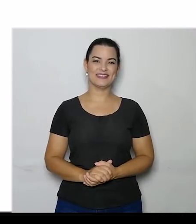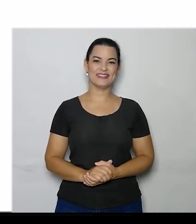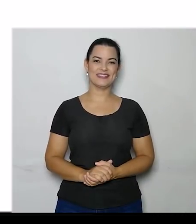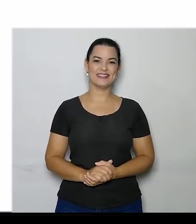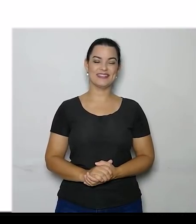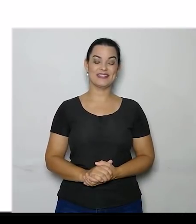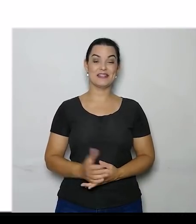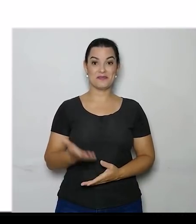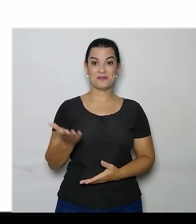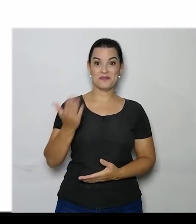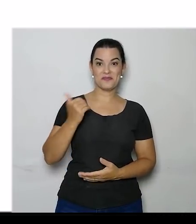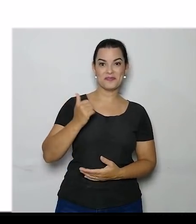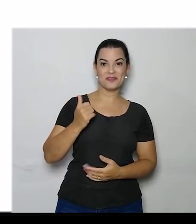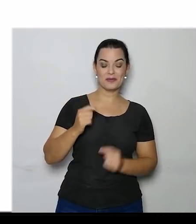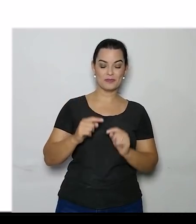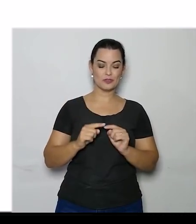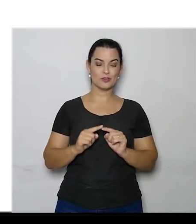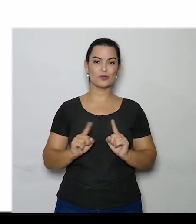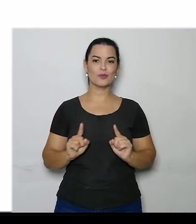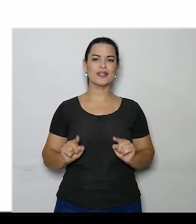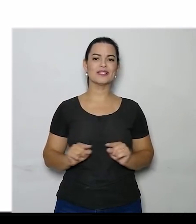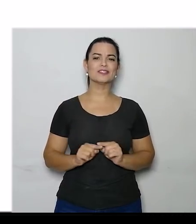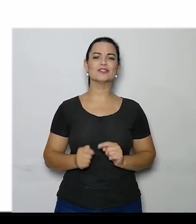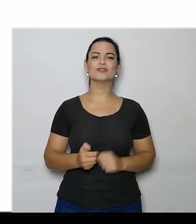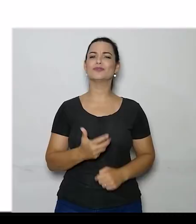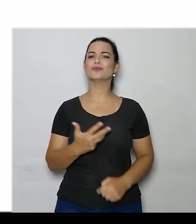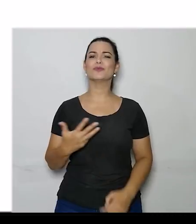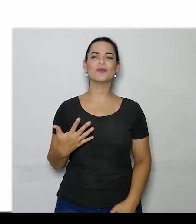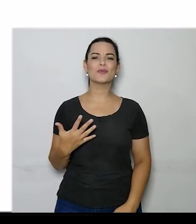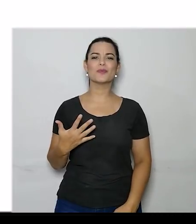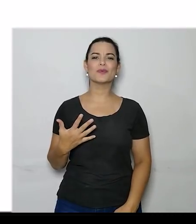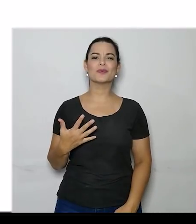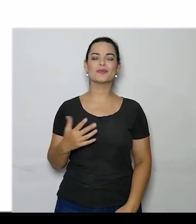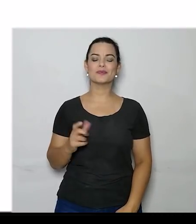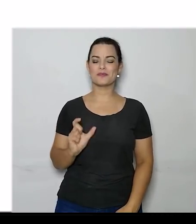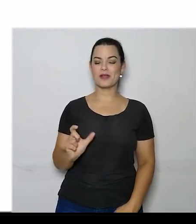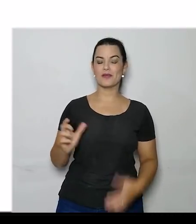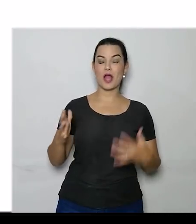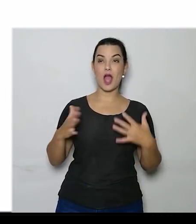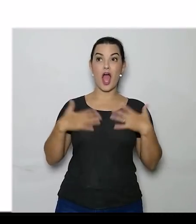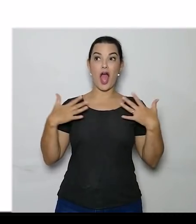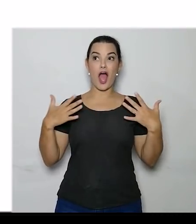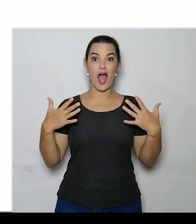Vamos contar quantos quadradinhos tem na palavra surpresa.